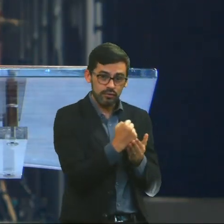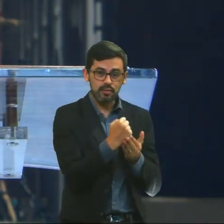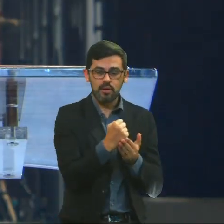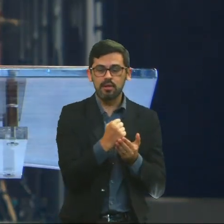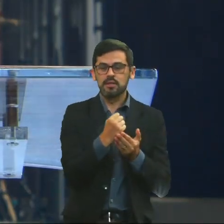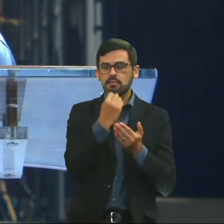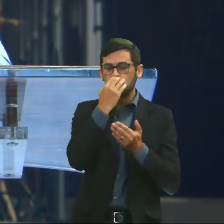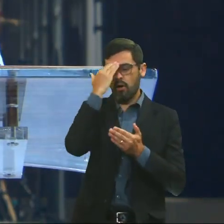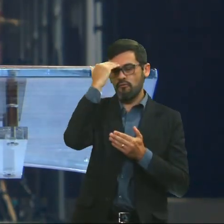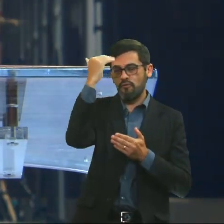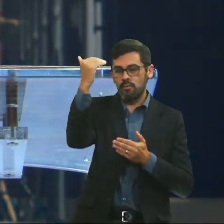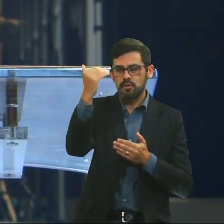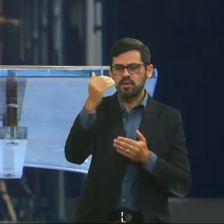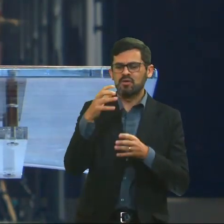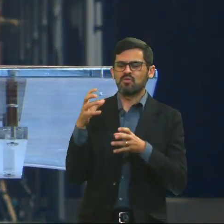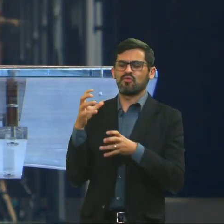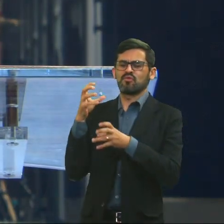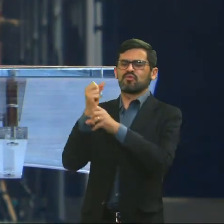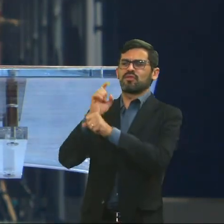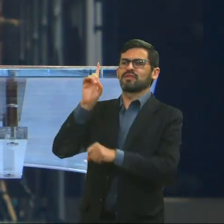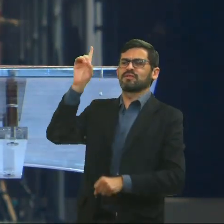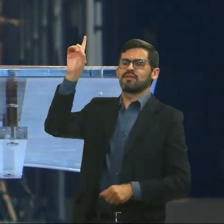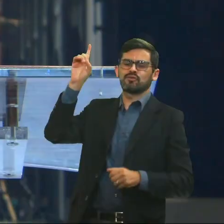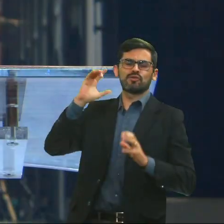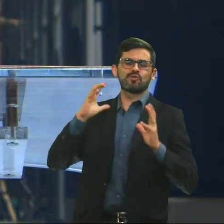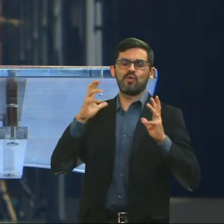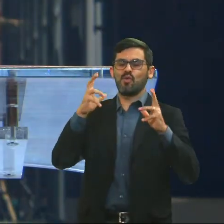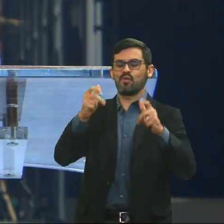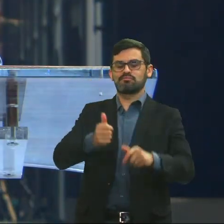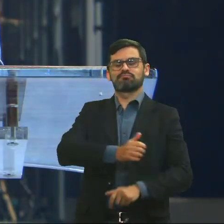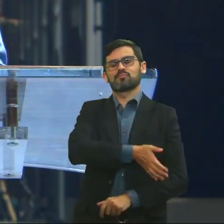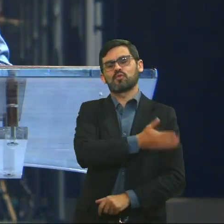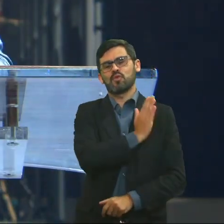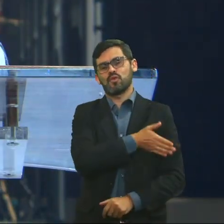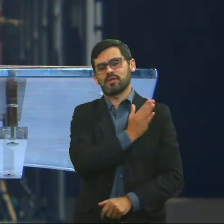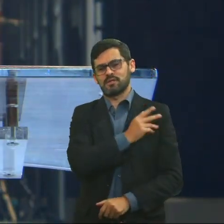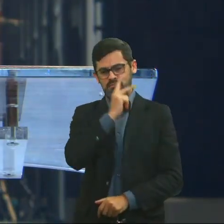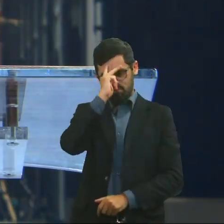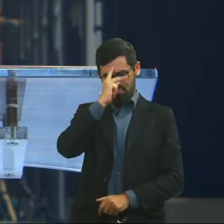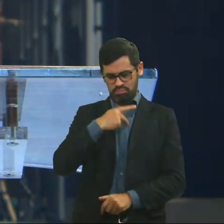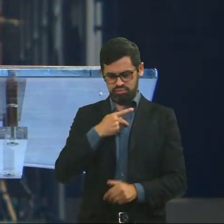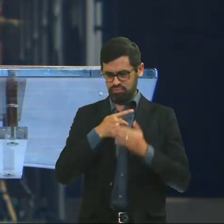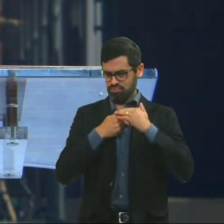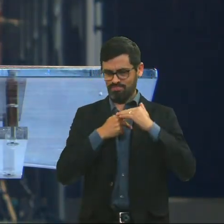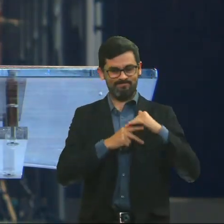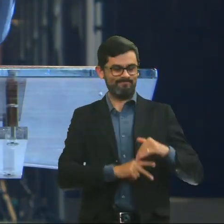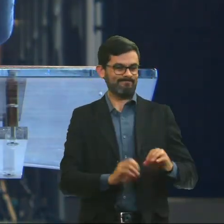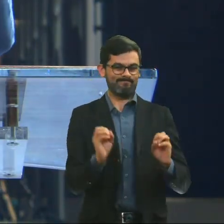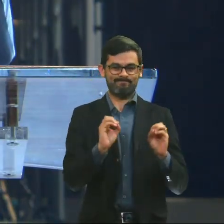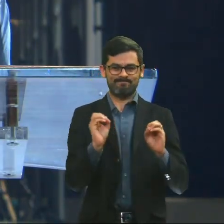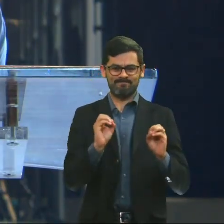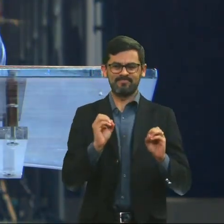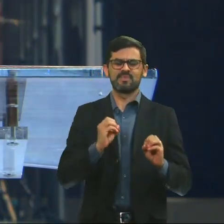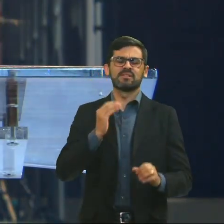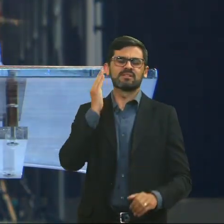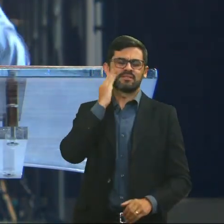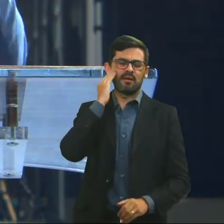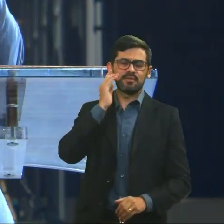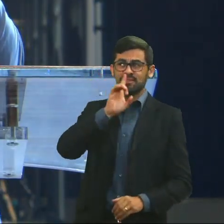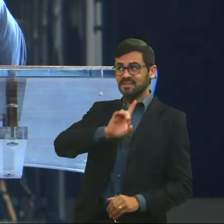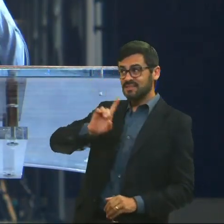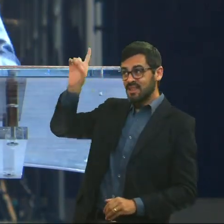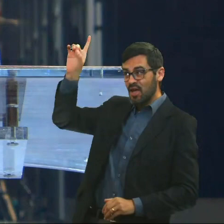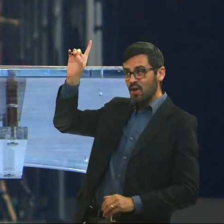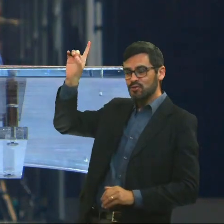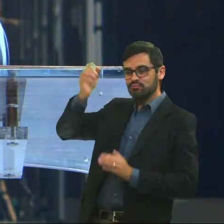reputação. Confie no Senhor de todo o seu coração. Não se apoie em seu próprio entendimento. Reconheça o Senhor em todos os